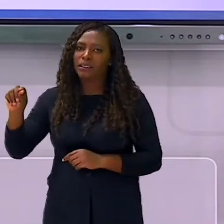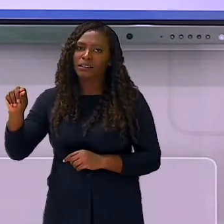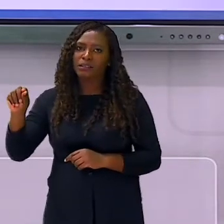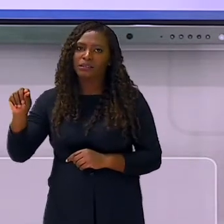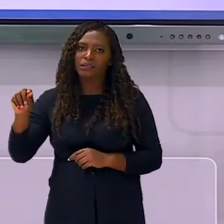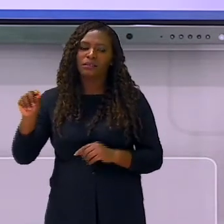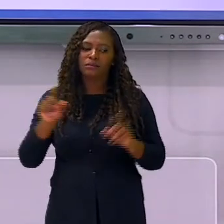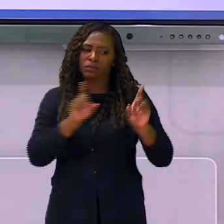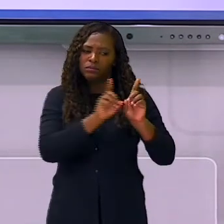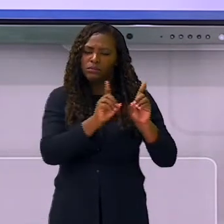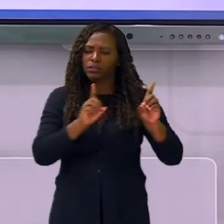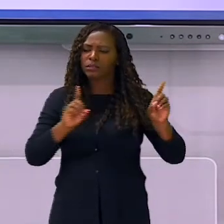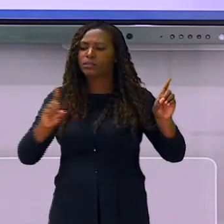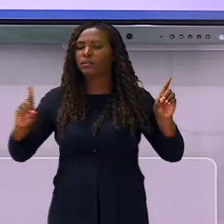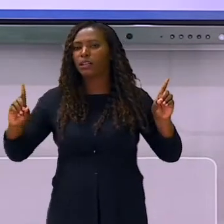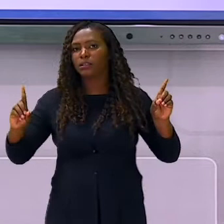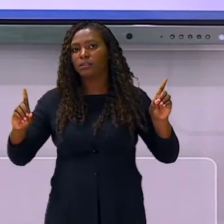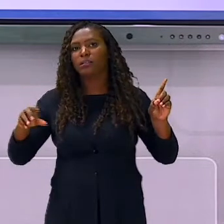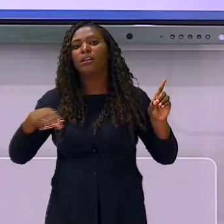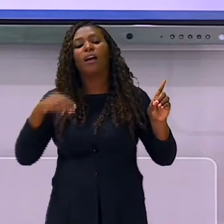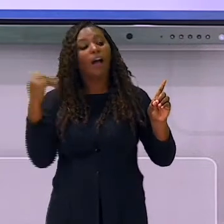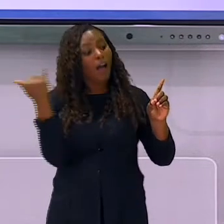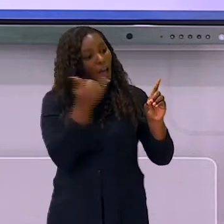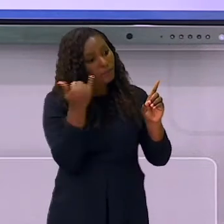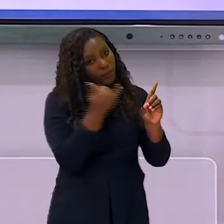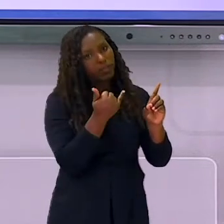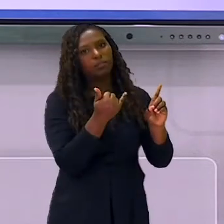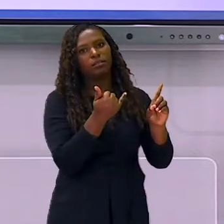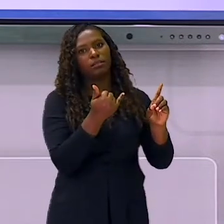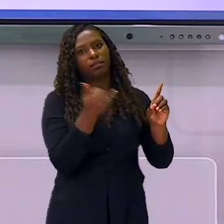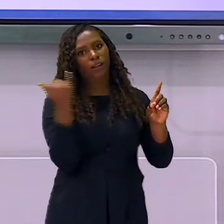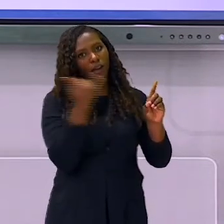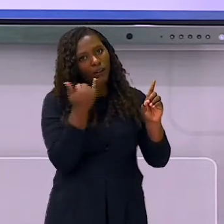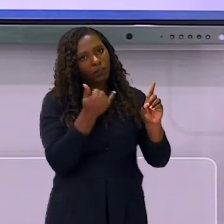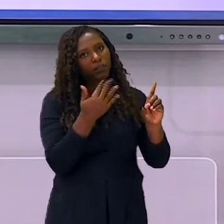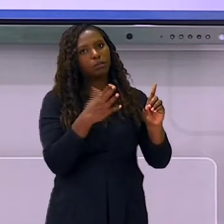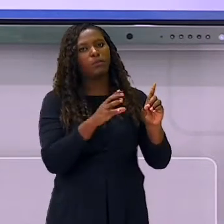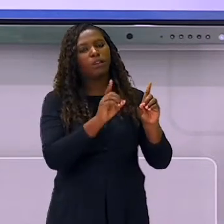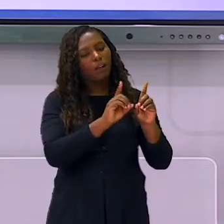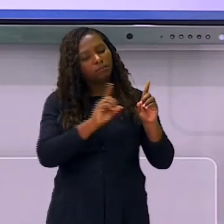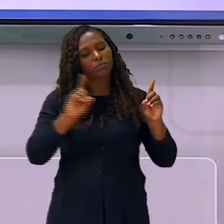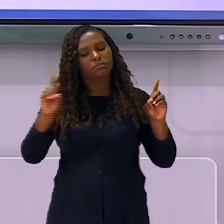É desagradável para qualquer pessoa falar com o vazio.